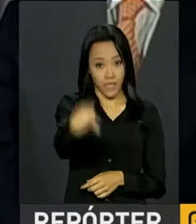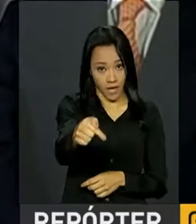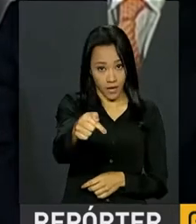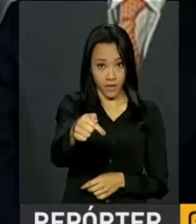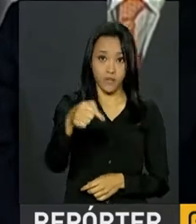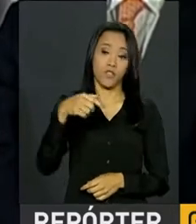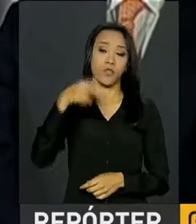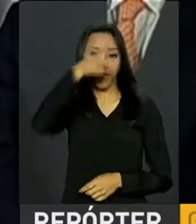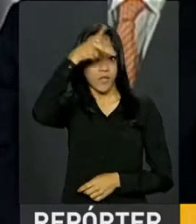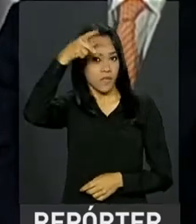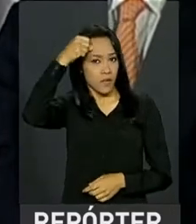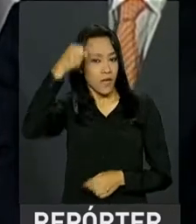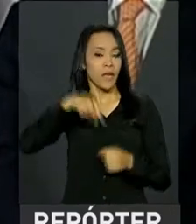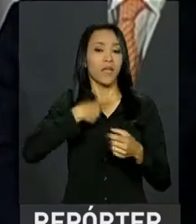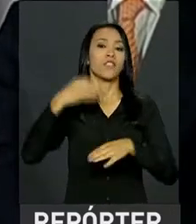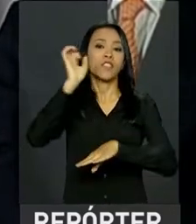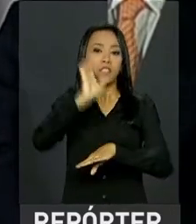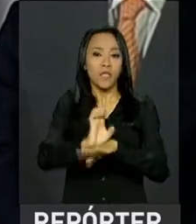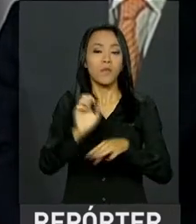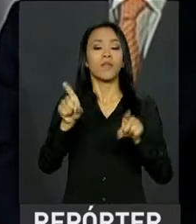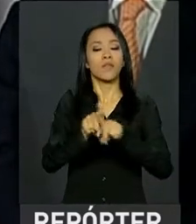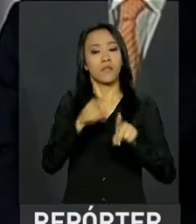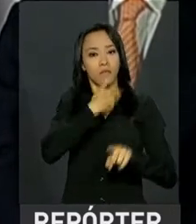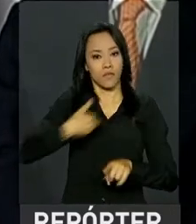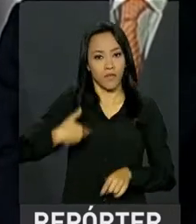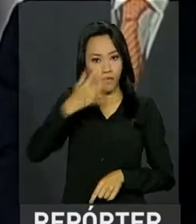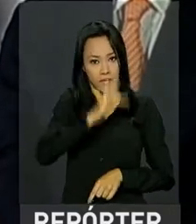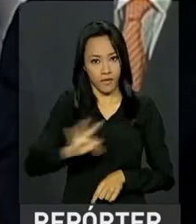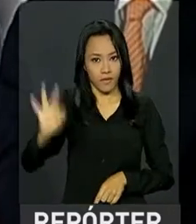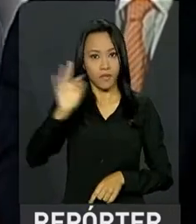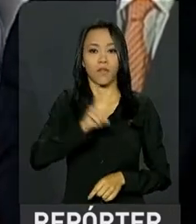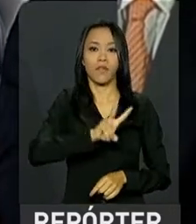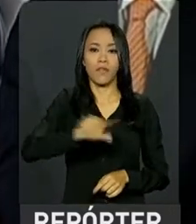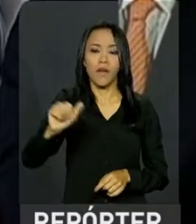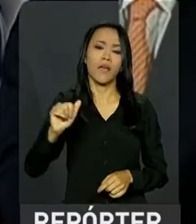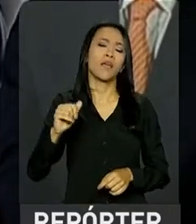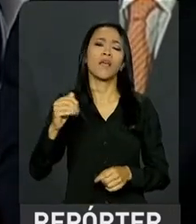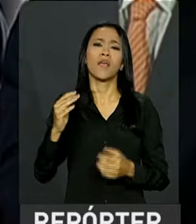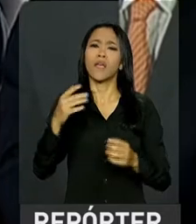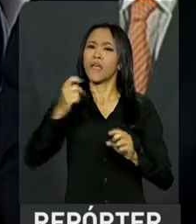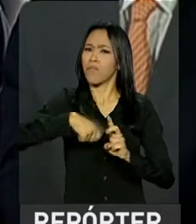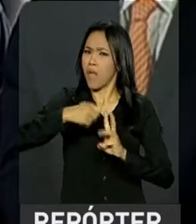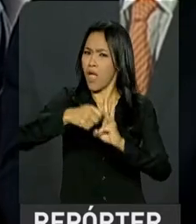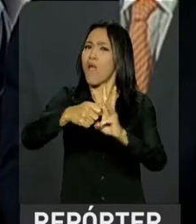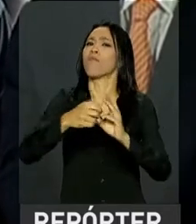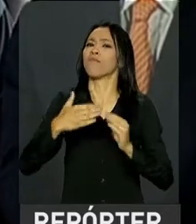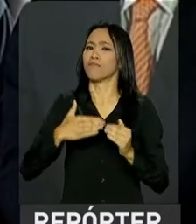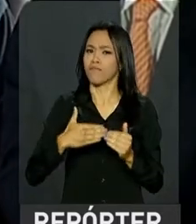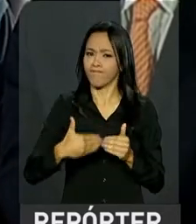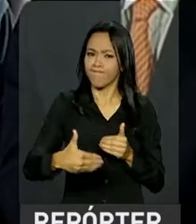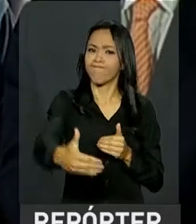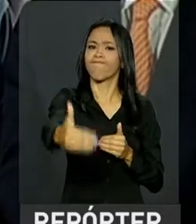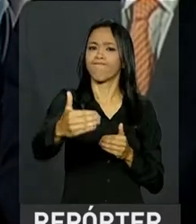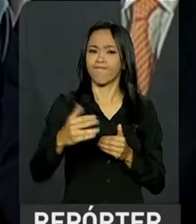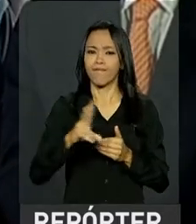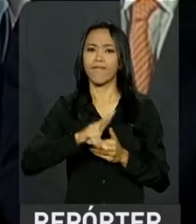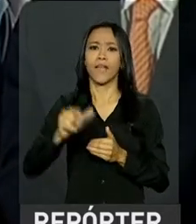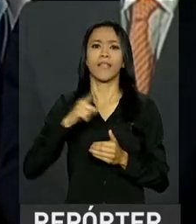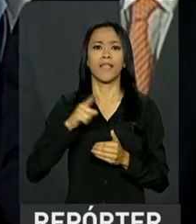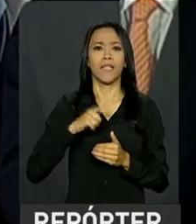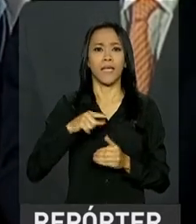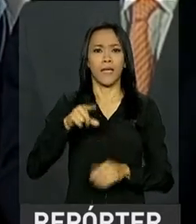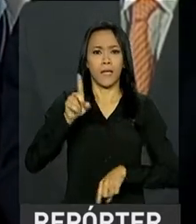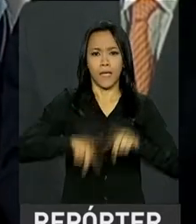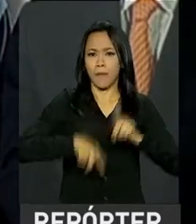municipais estaduais ou da união que serão em alguns meses todos eles dotados de equipamentos que